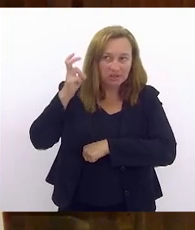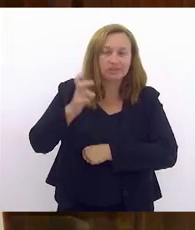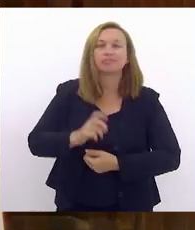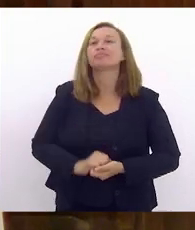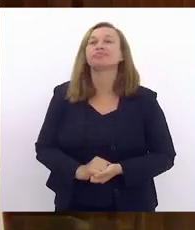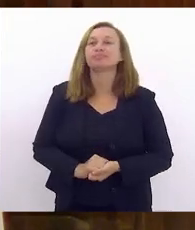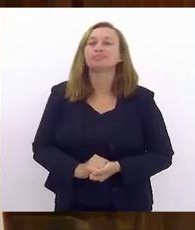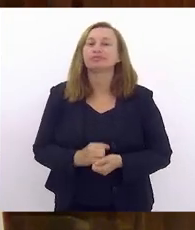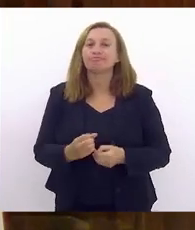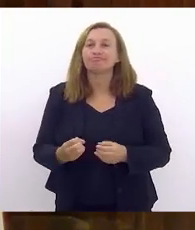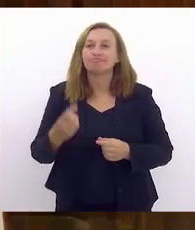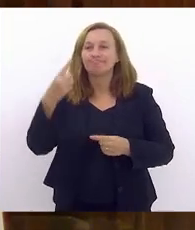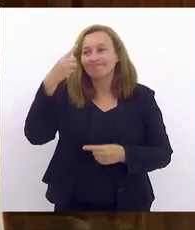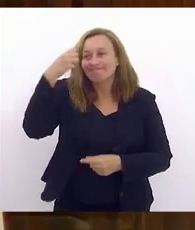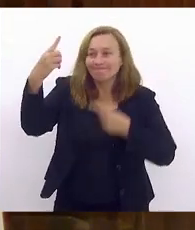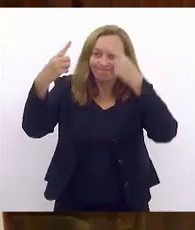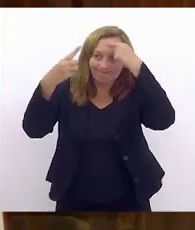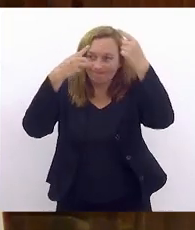criatividade,